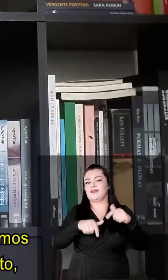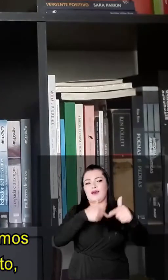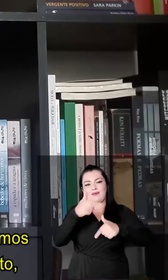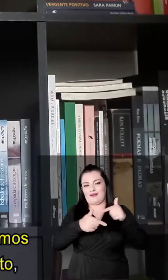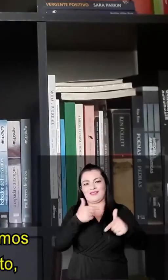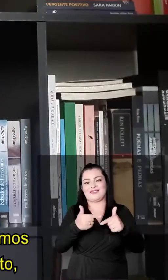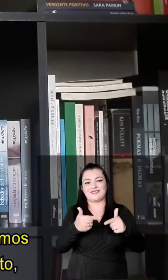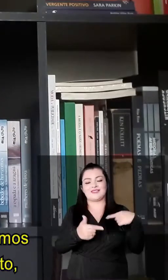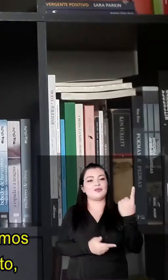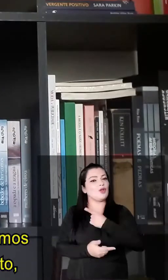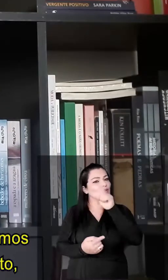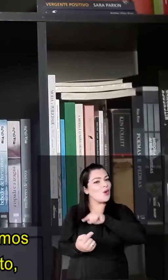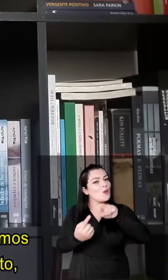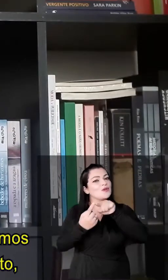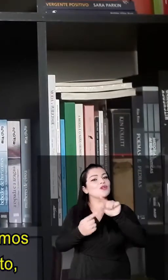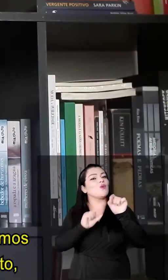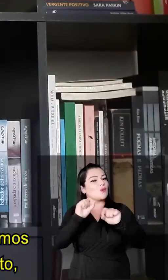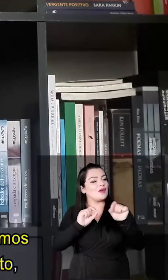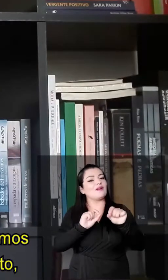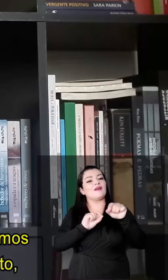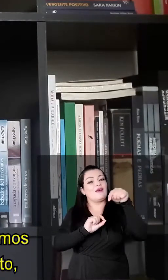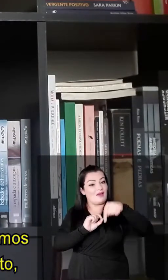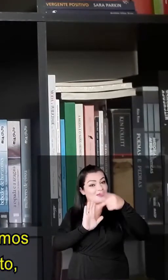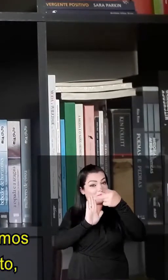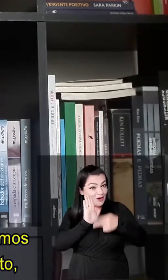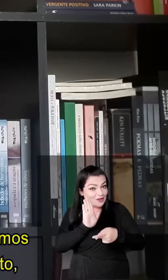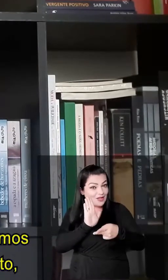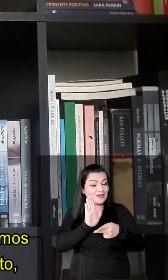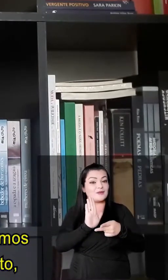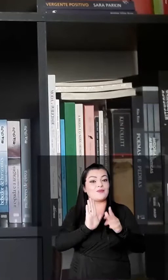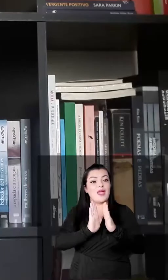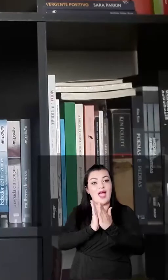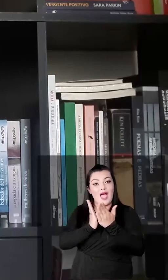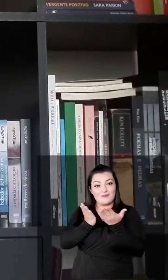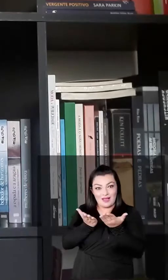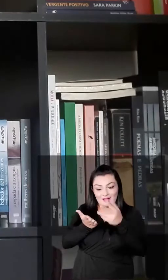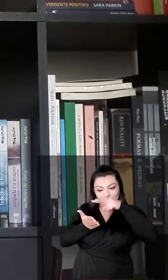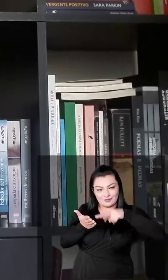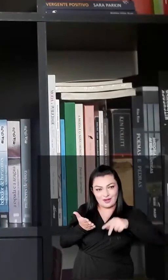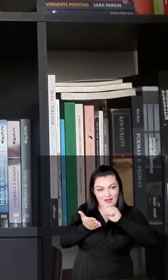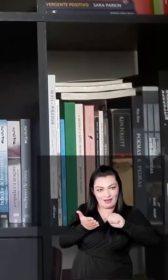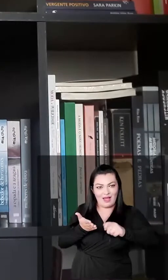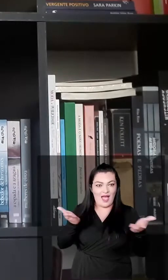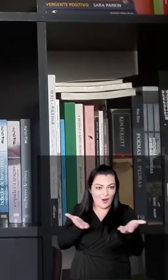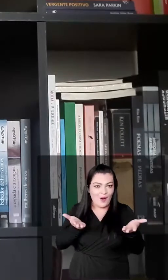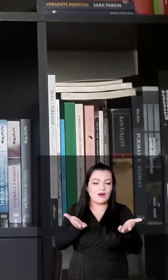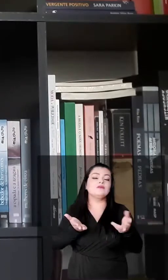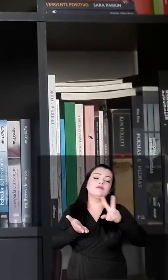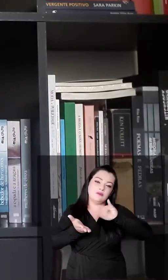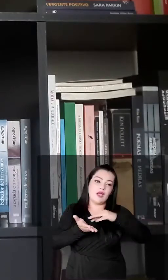fazer. Então, a nossa intenção é que esse projeto, A Palavra no Agora,